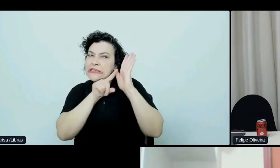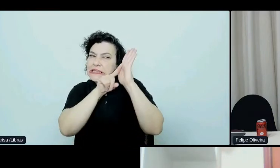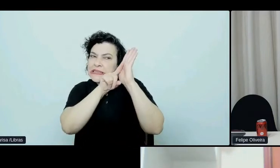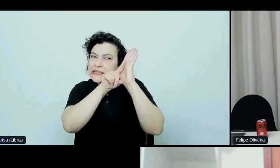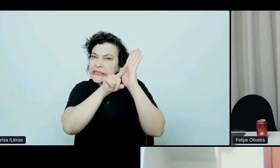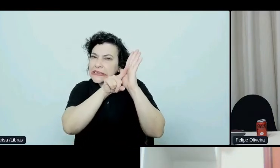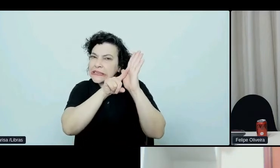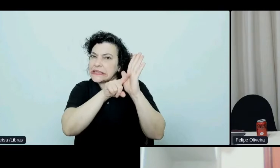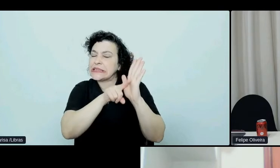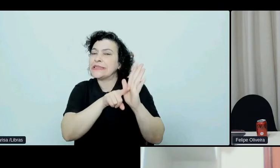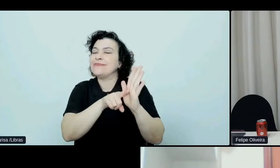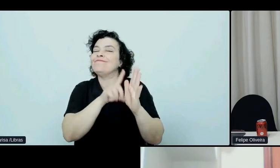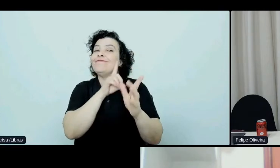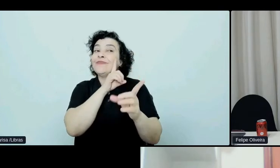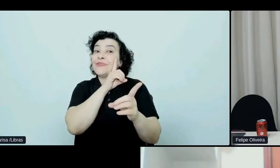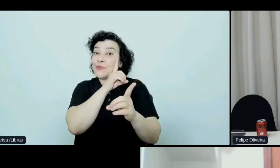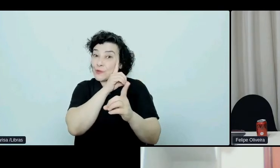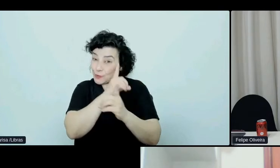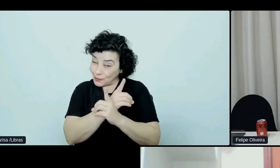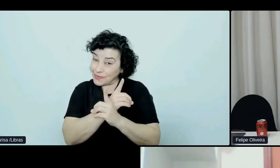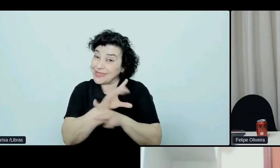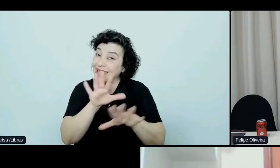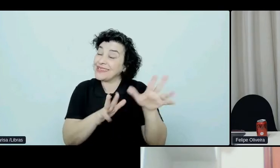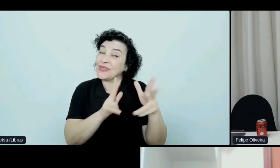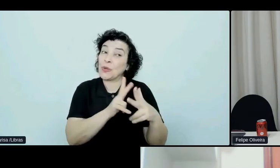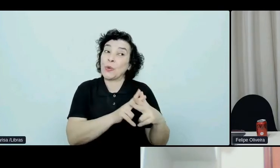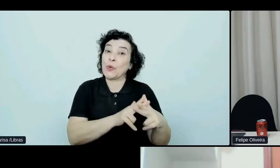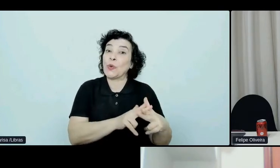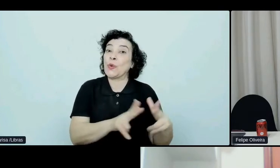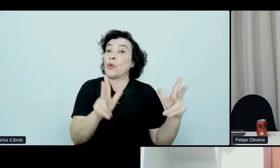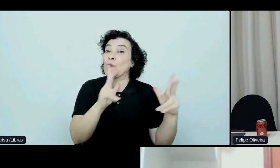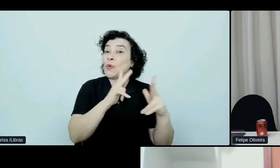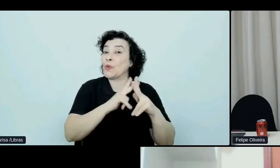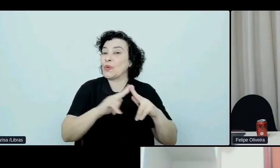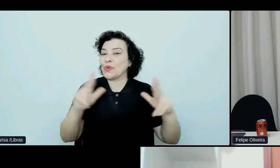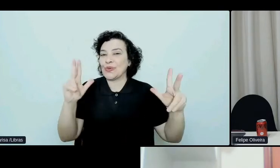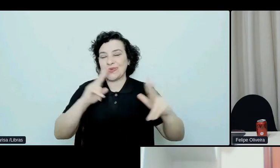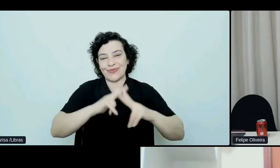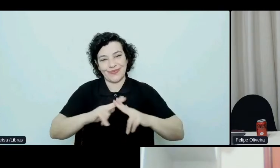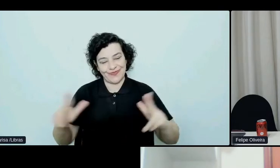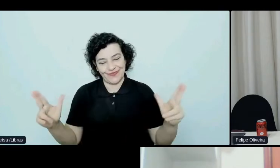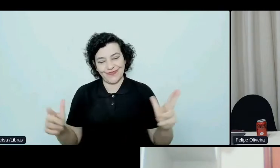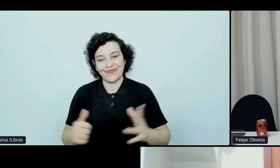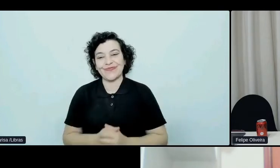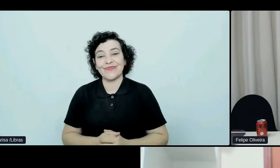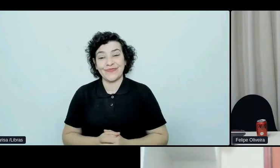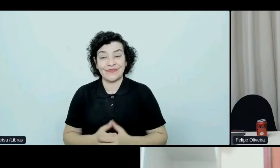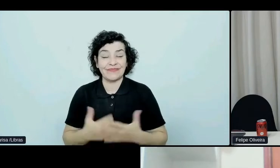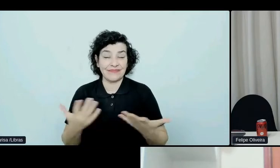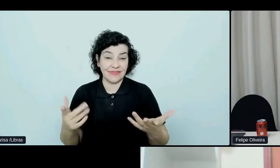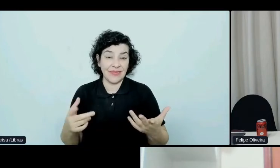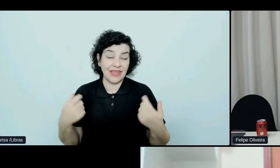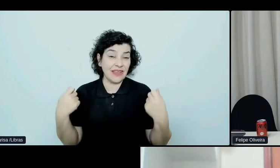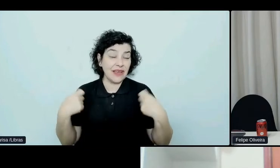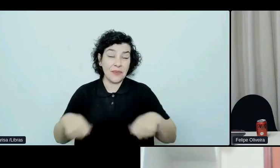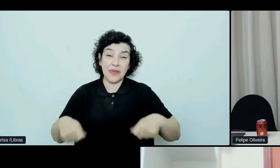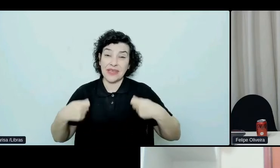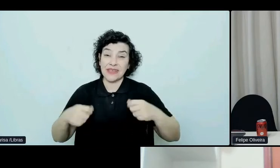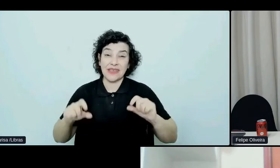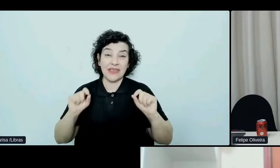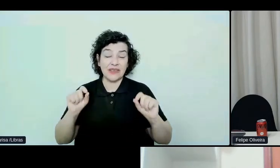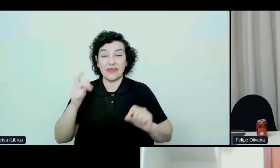ainda assim seria perceptível comparado com a mulher autista, né? Então é interessante como existem camadas sobre